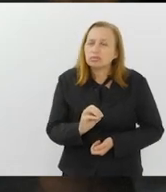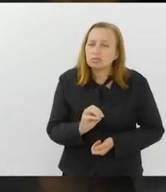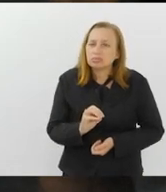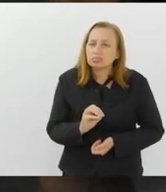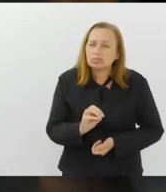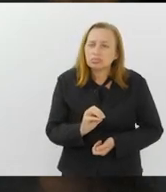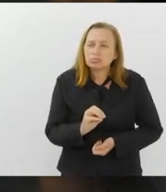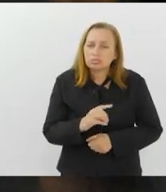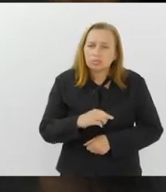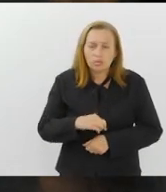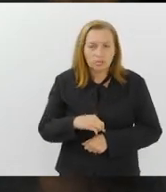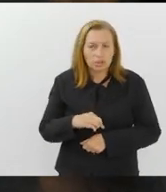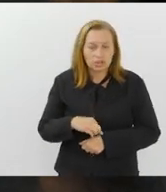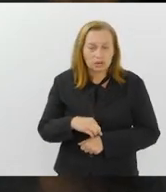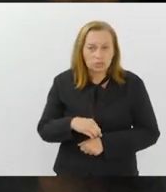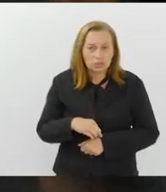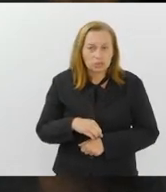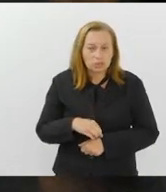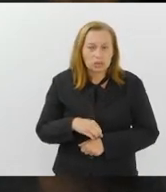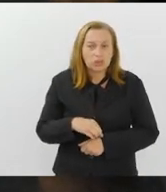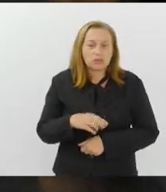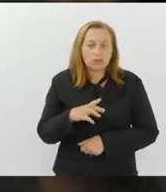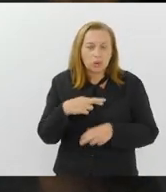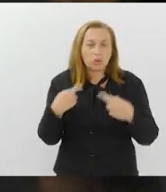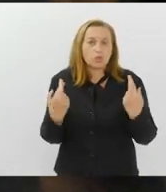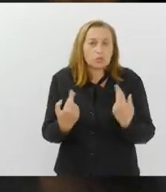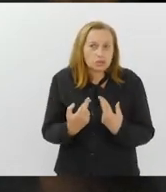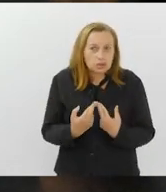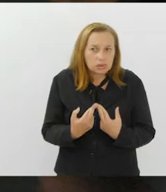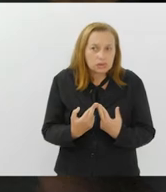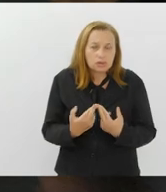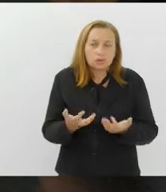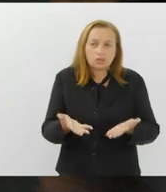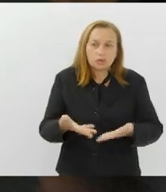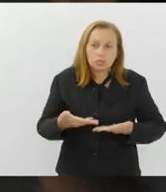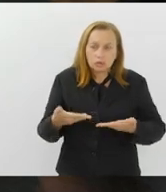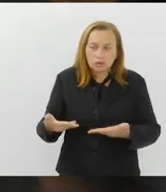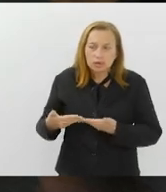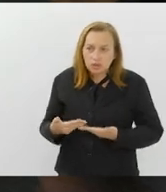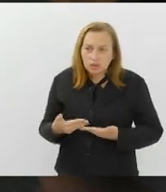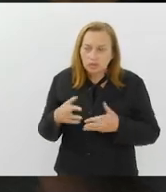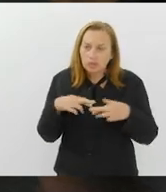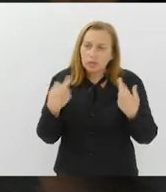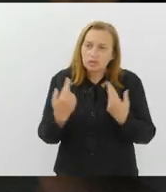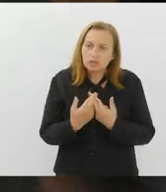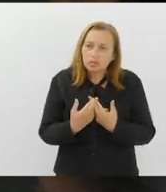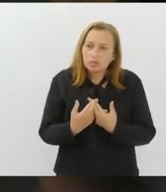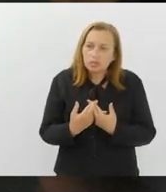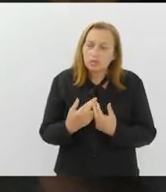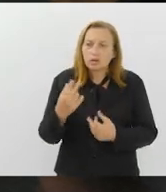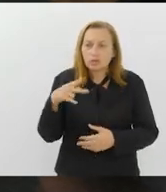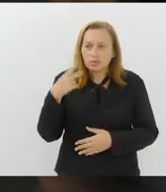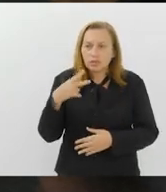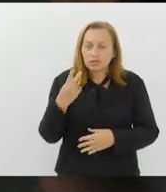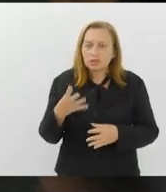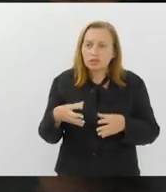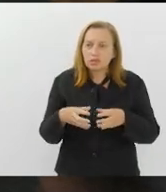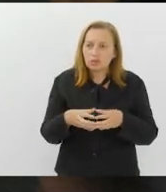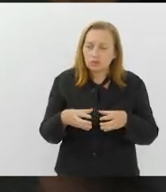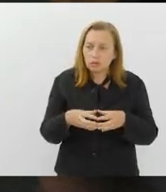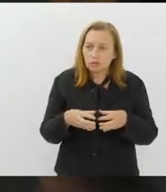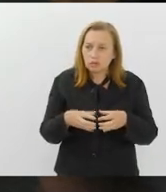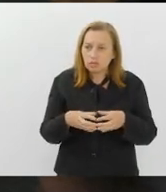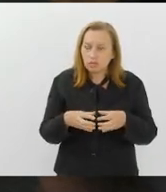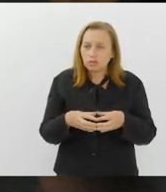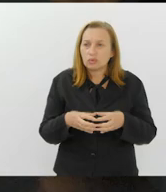desde o momento em que tivemos reunião, fomos convocados para uma reunião com o presidente da Câmara dos Deputados, Arthur Lira, foi